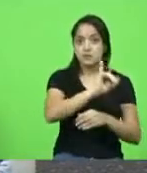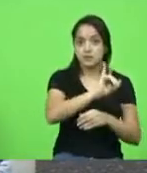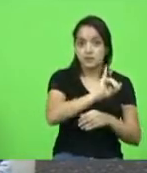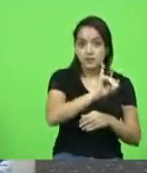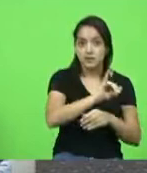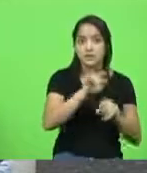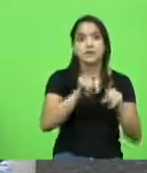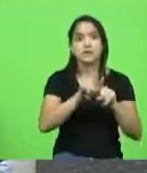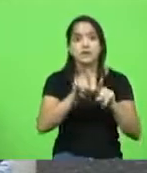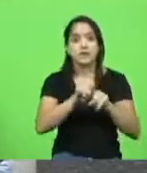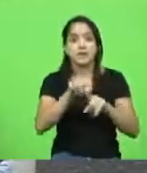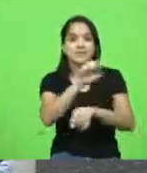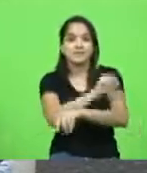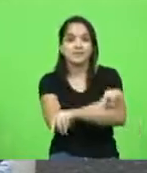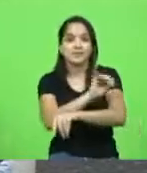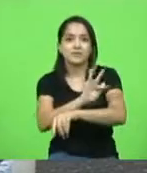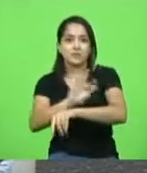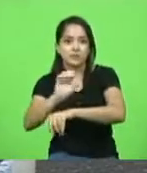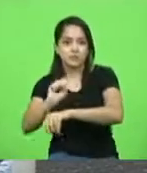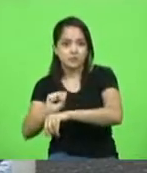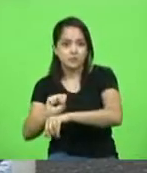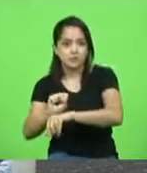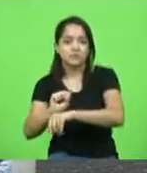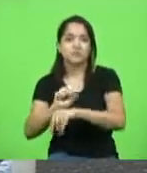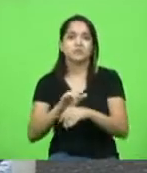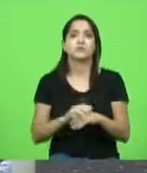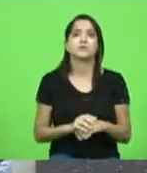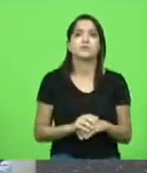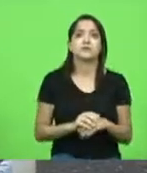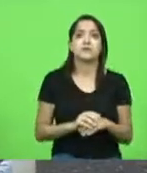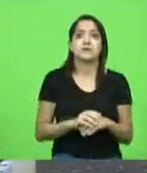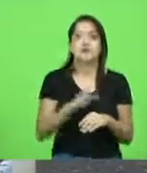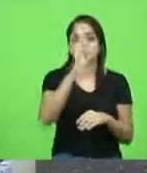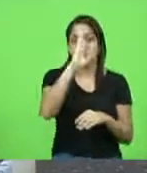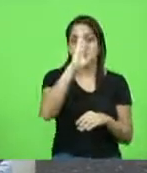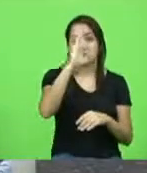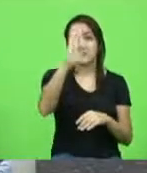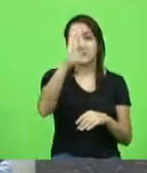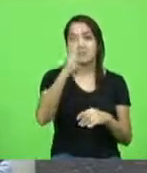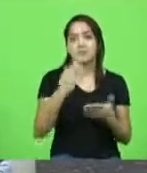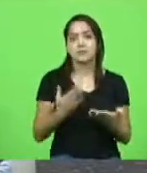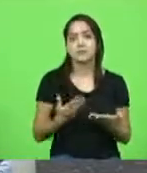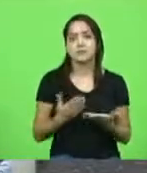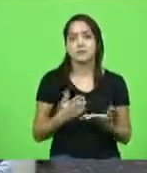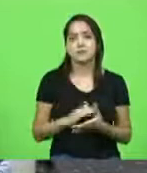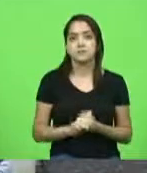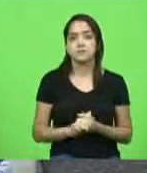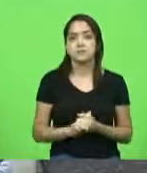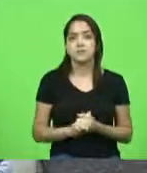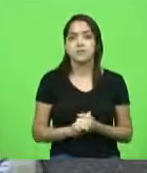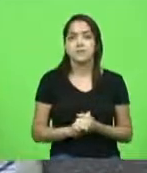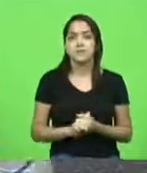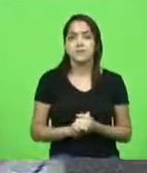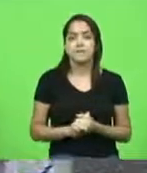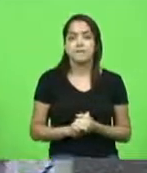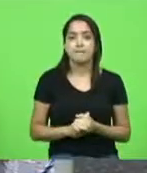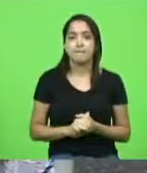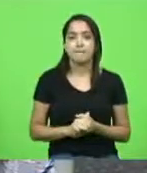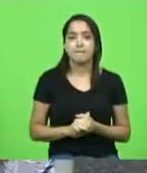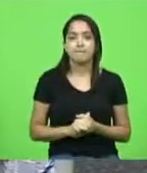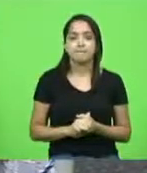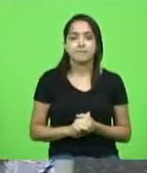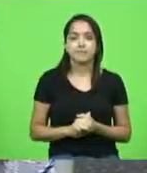São Francisco do Sul Itapoá os principais portos do nosso estado e claro é